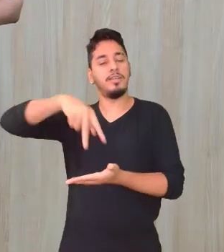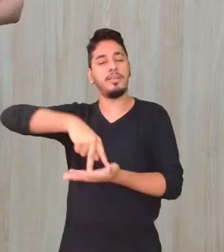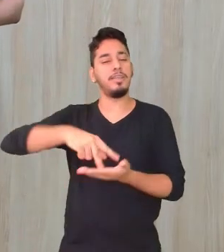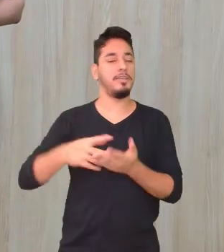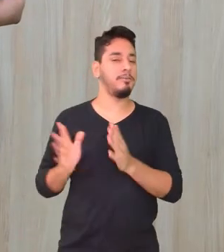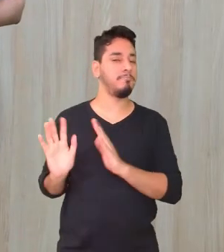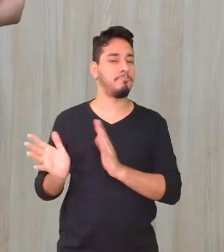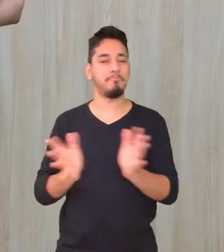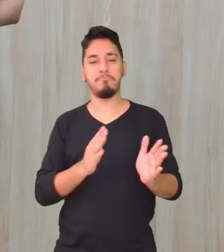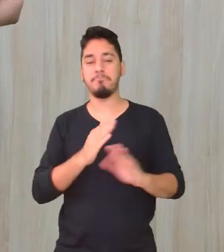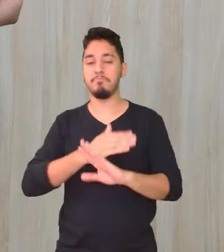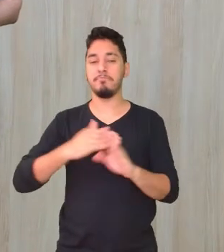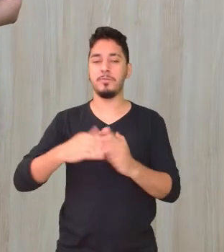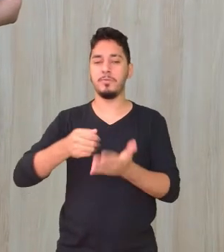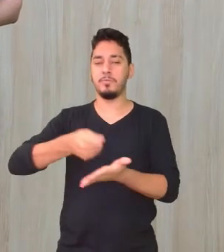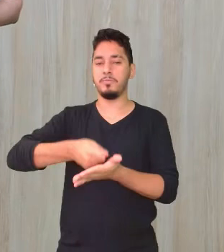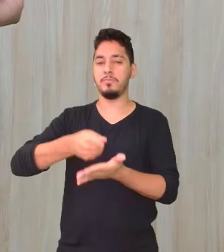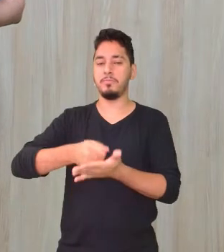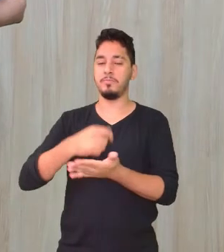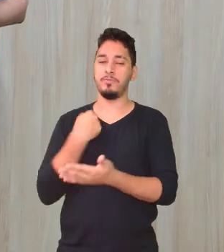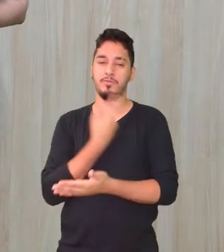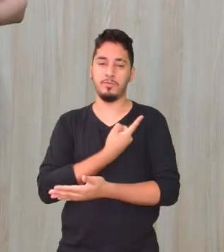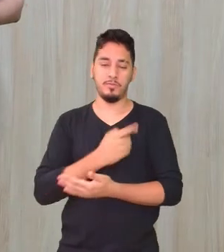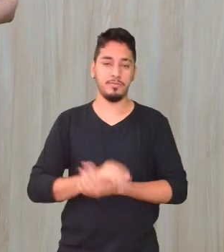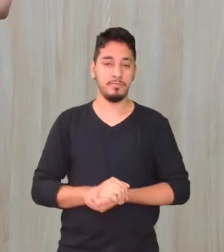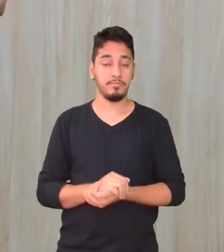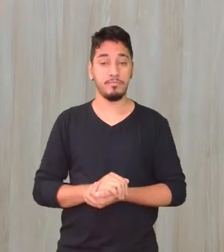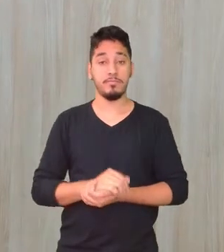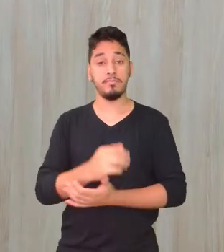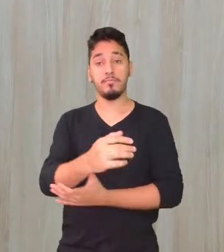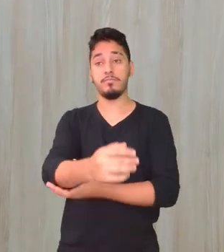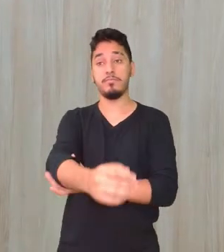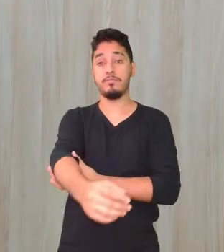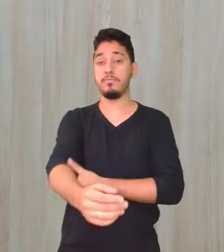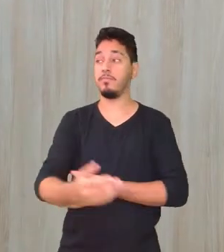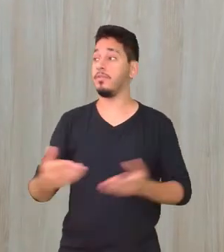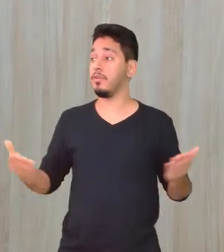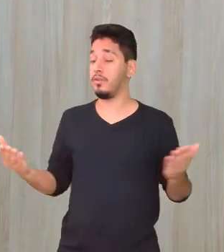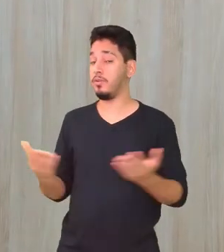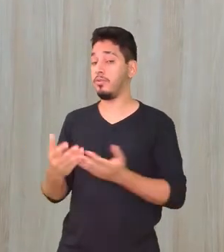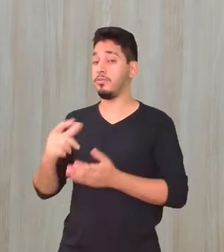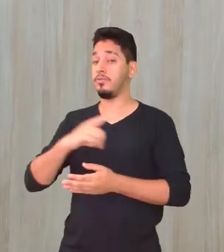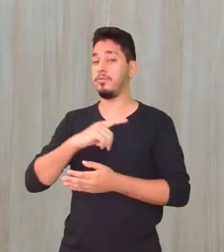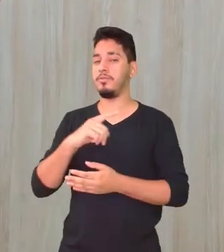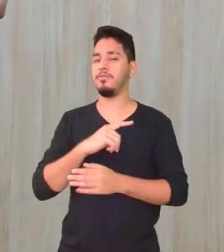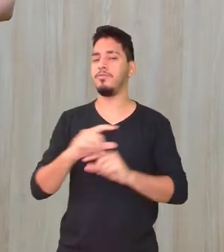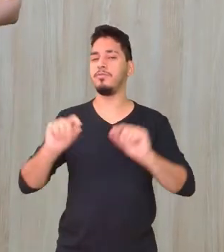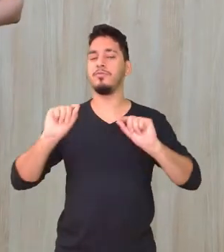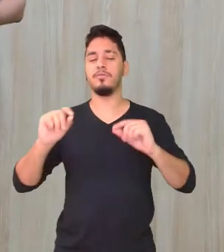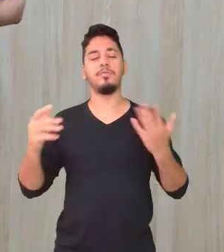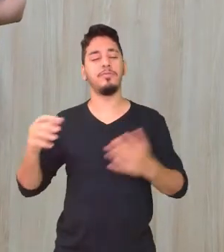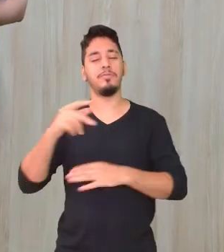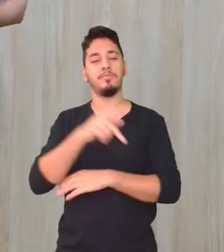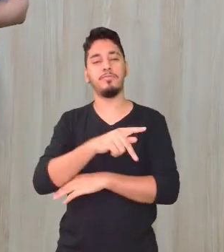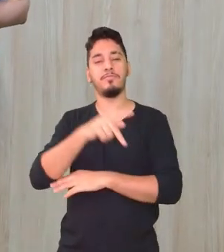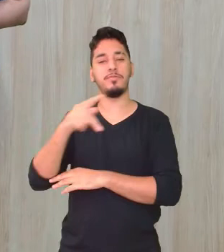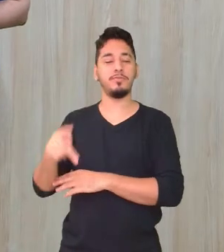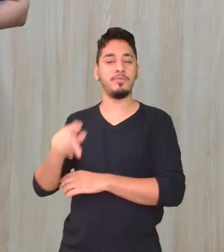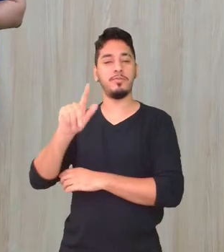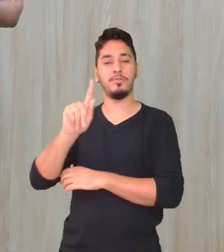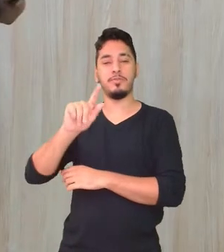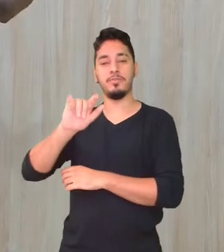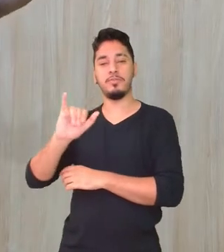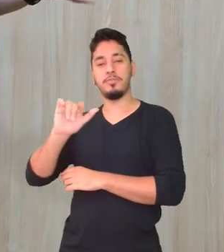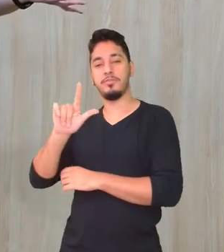né? Por todo o compromisso aqui com a gente, tá certo? E hoje nós temos o nosso querido professor